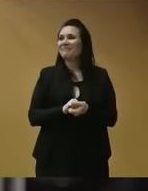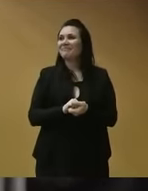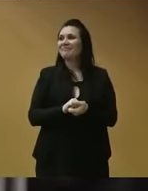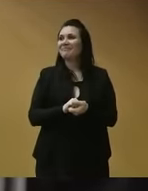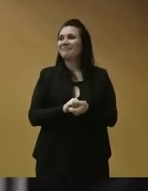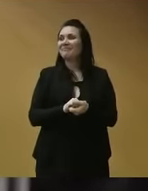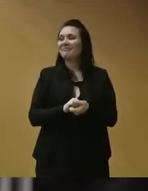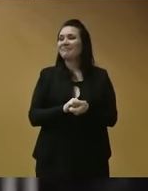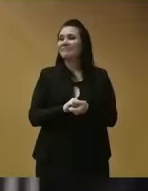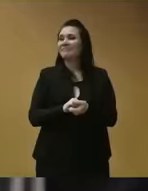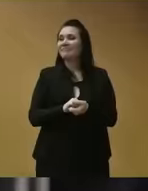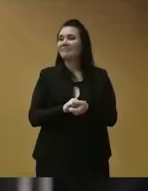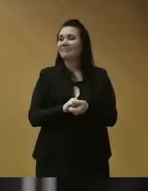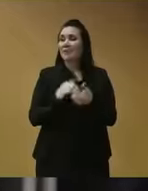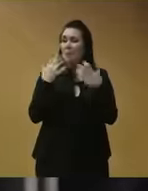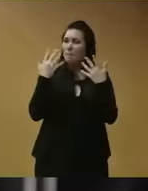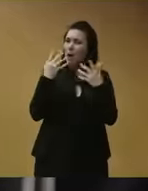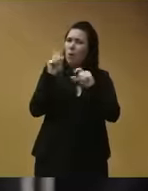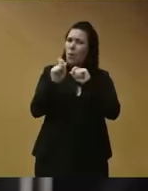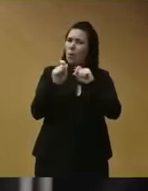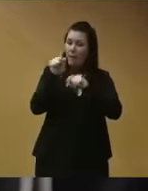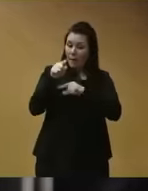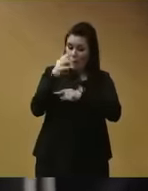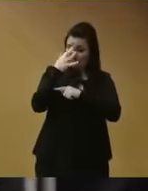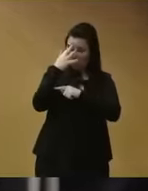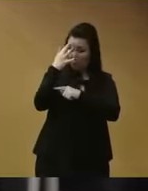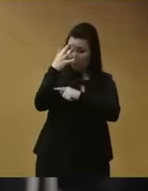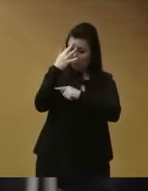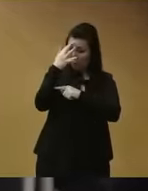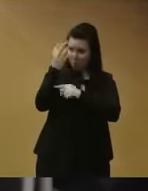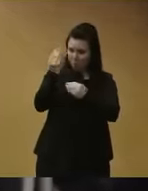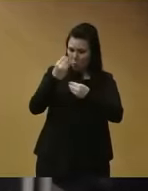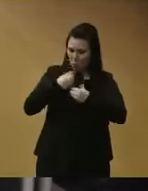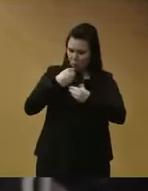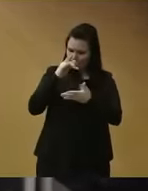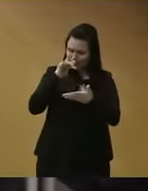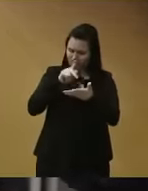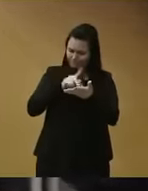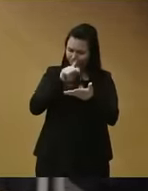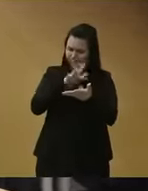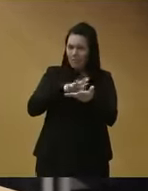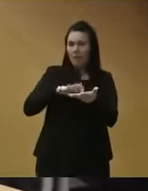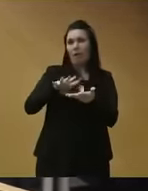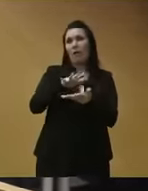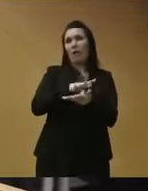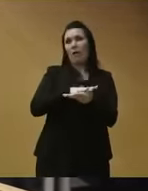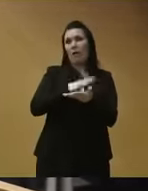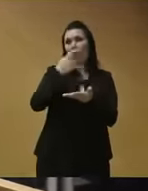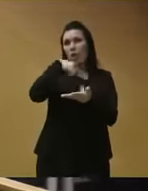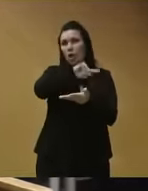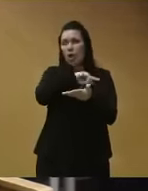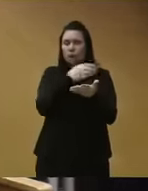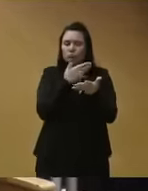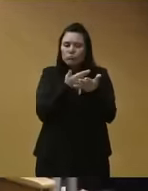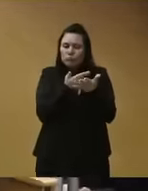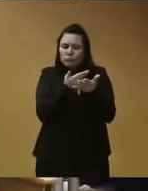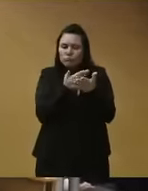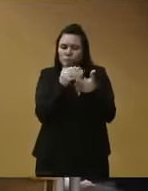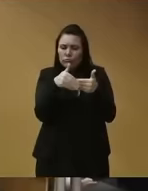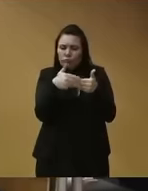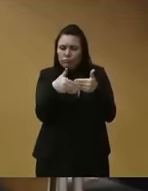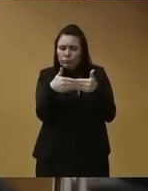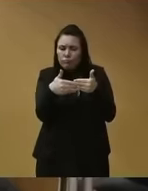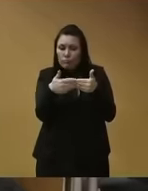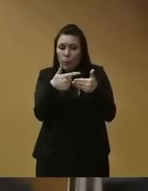por tornar esse sonho uma realidade. À medida que continuamos a seguir os